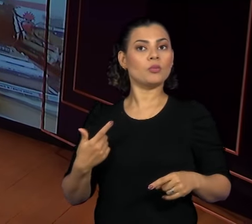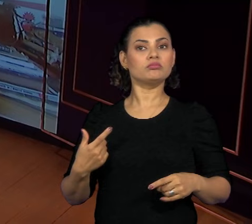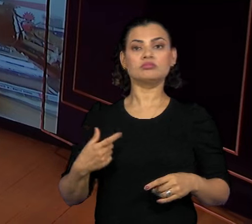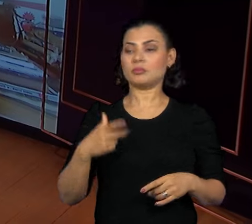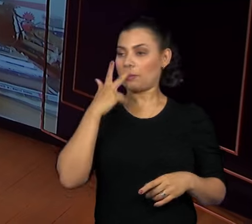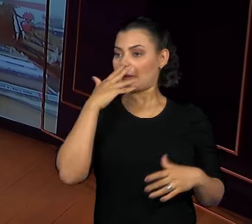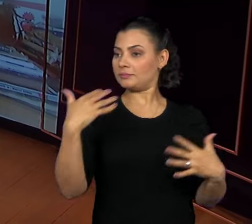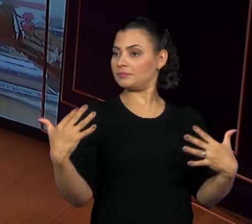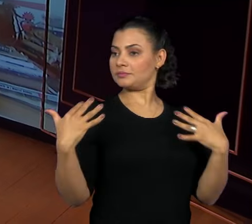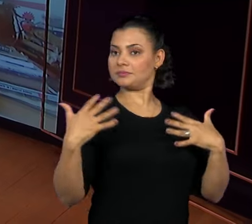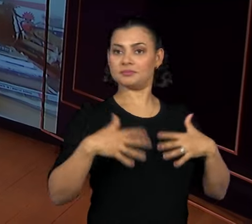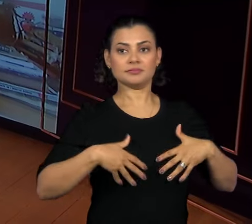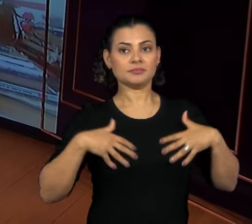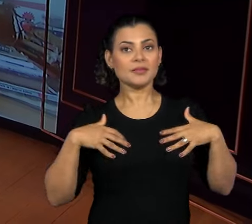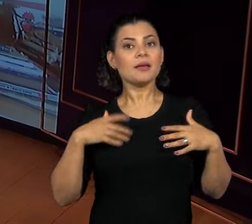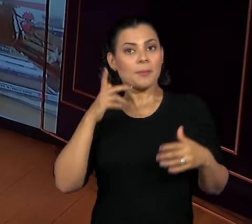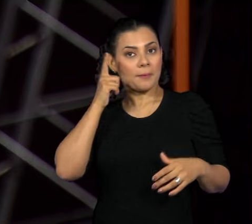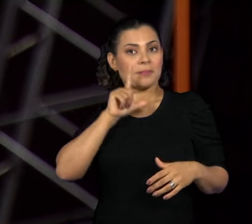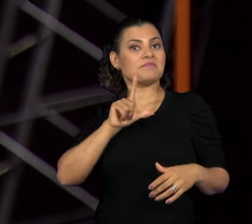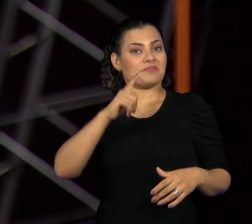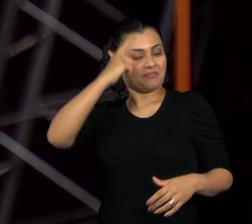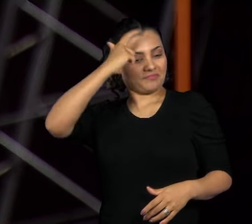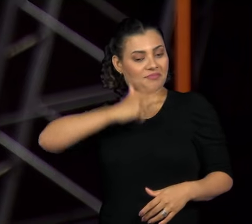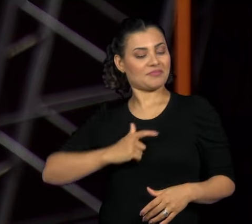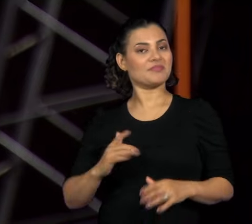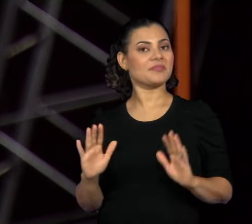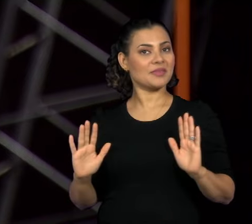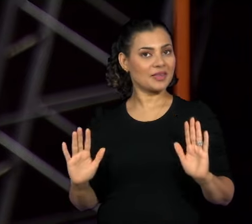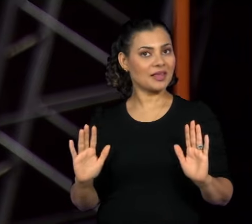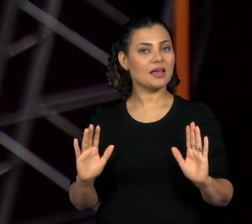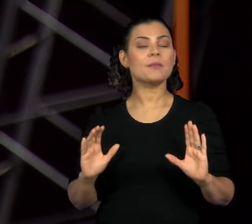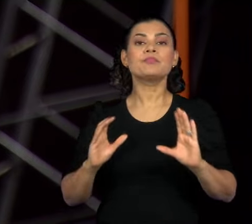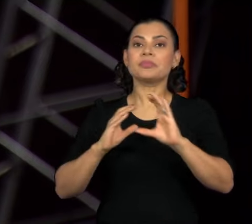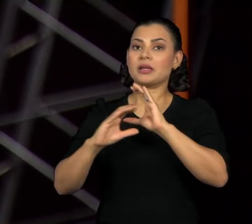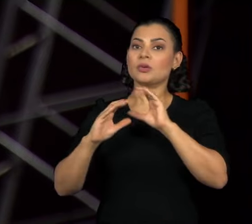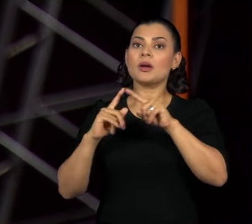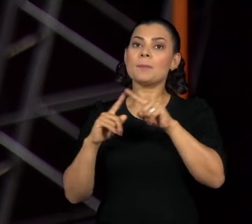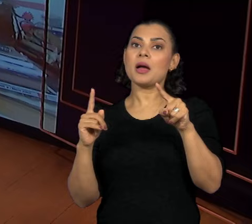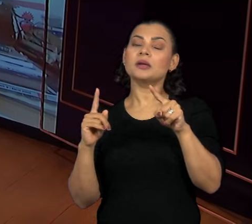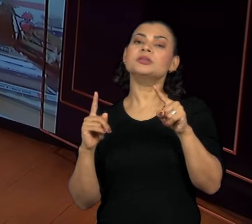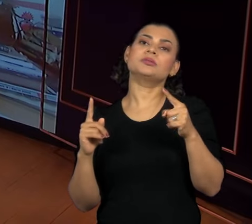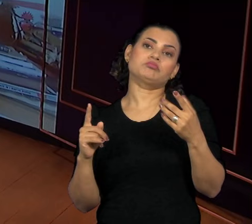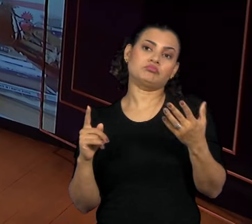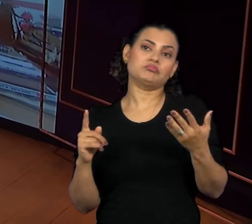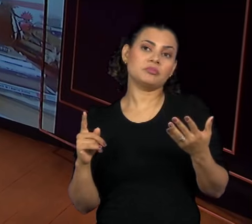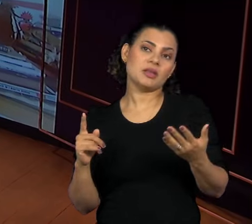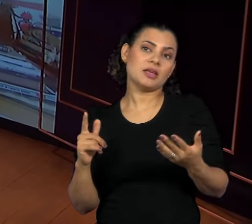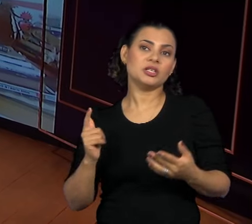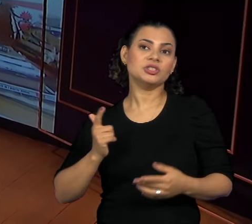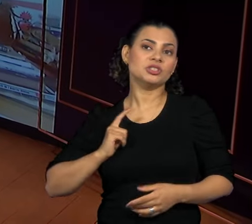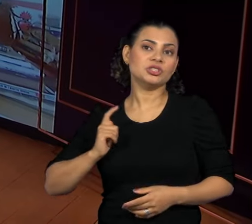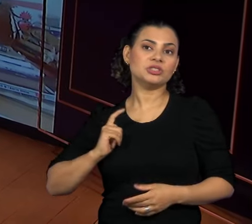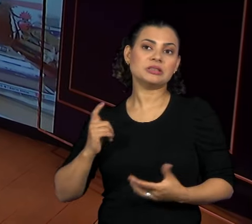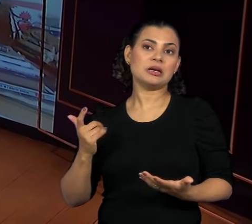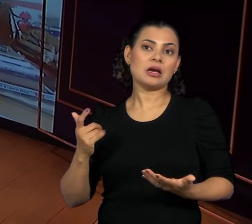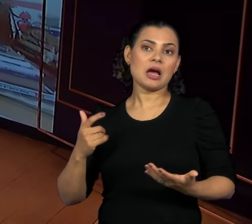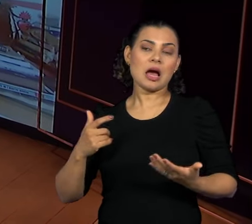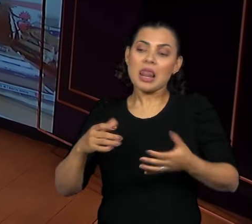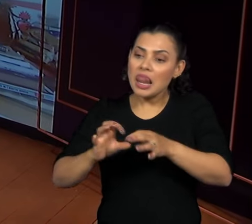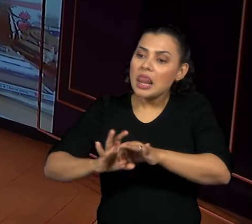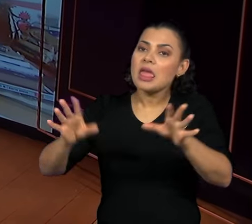né, impecável, né, da cantora ali, que ele disse assim, solta esse corpo, solta esse quadril,